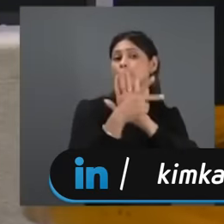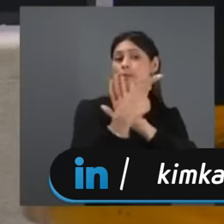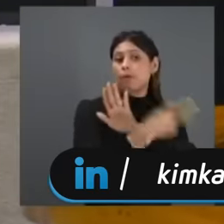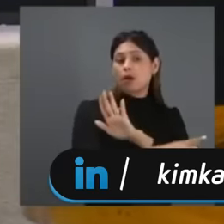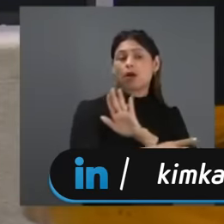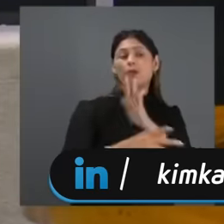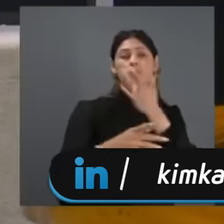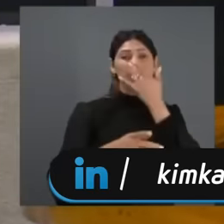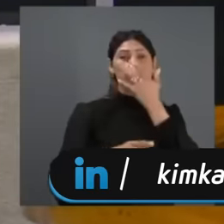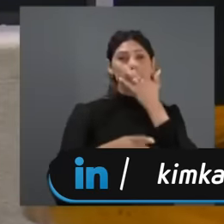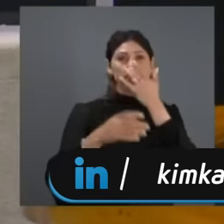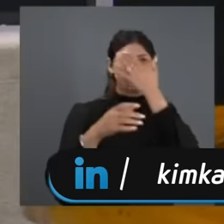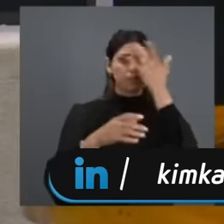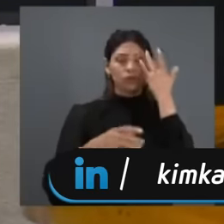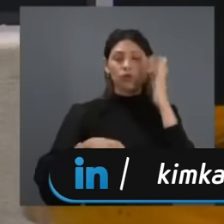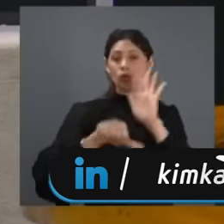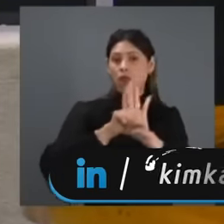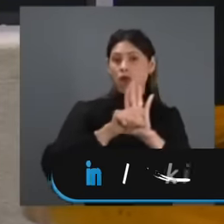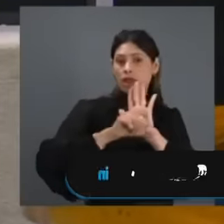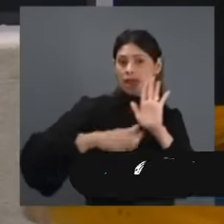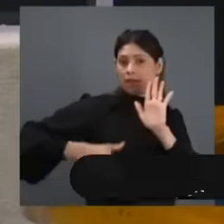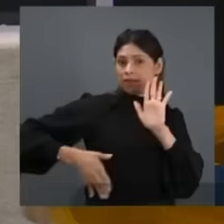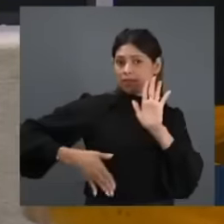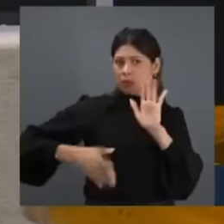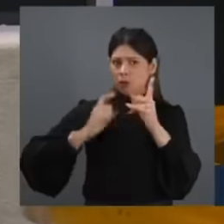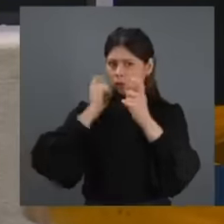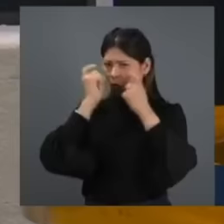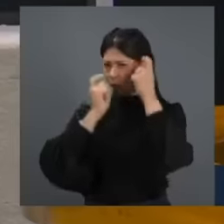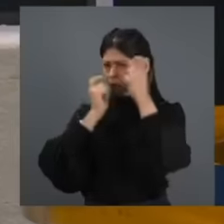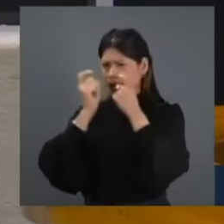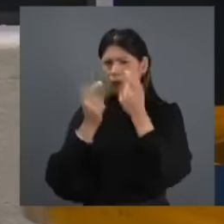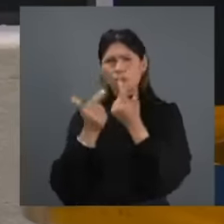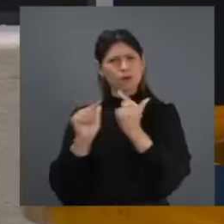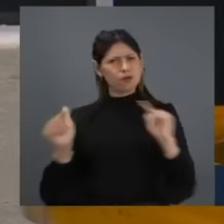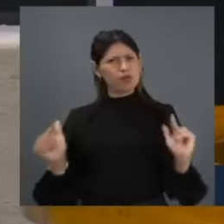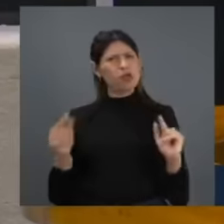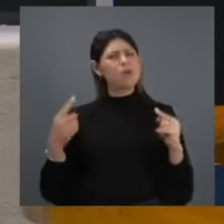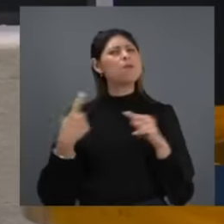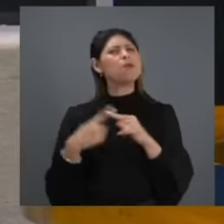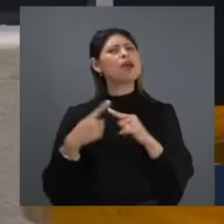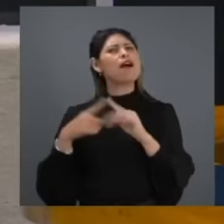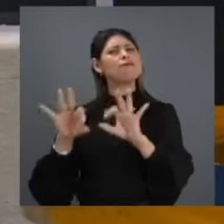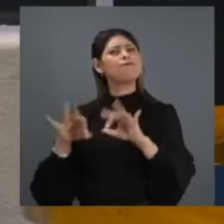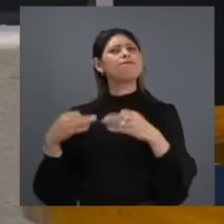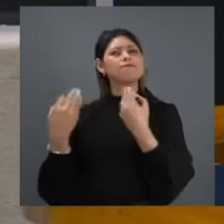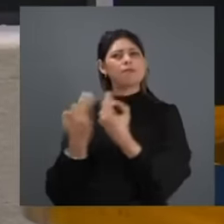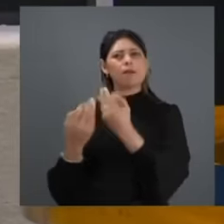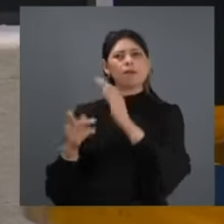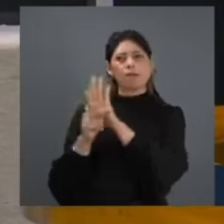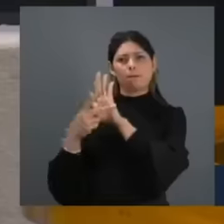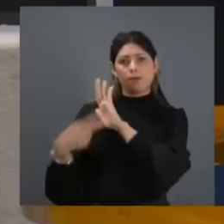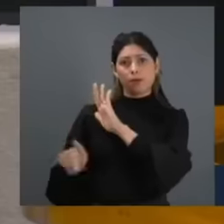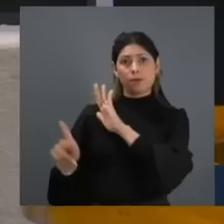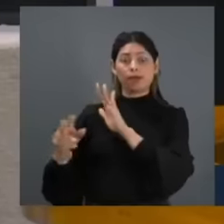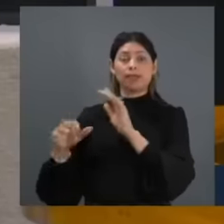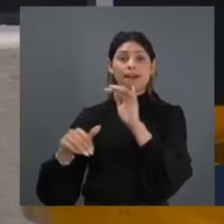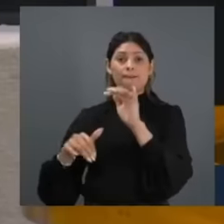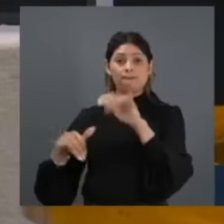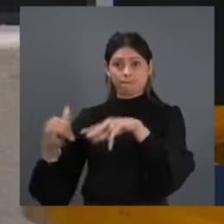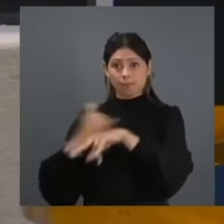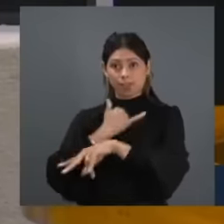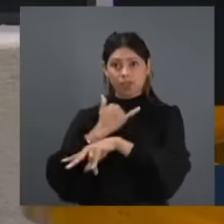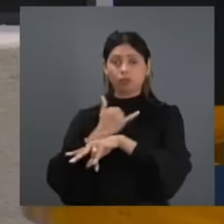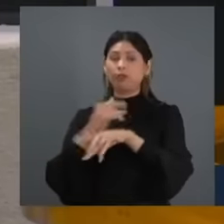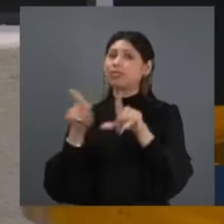Enquanto não há nenhuma preocupação em indenizar a vítima, a família da vítima, em garantir a segurança para a família da vítima,